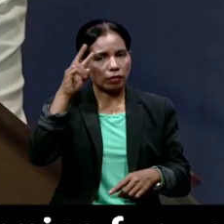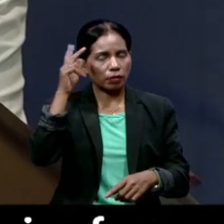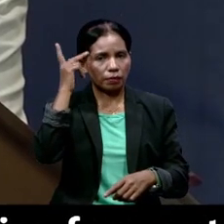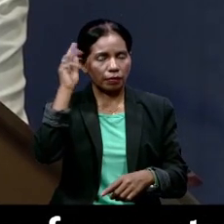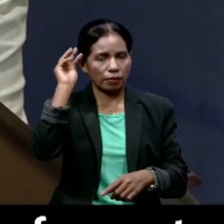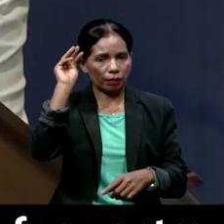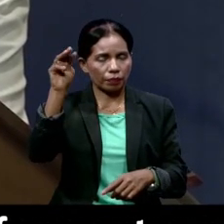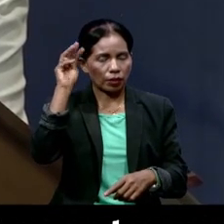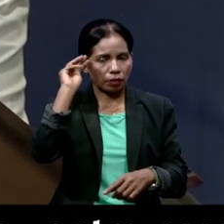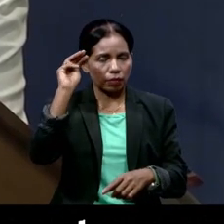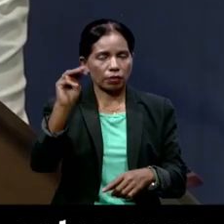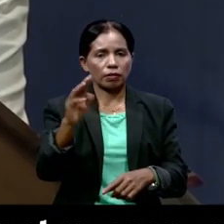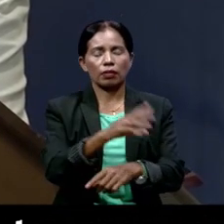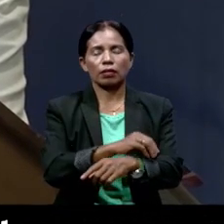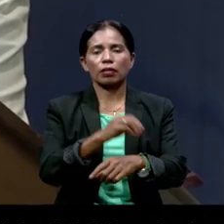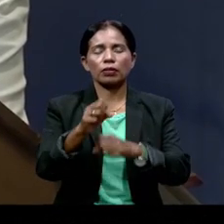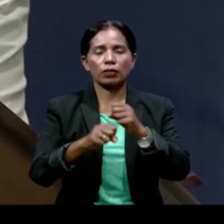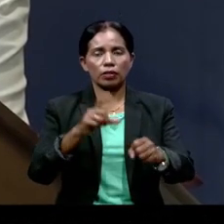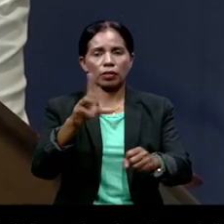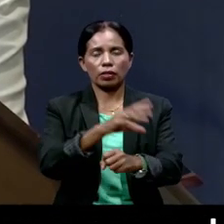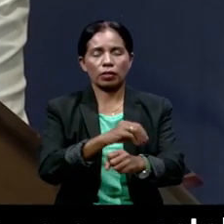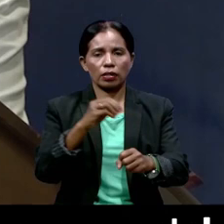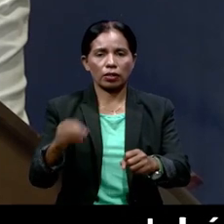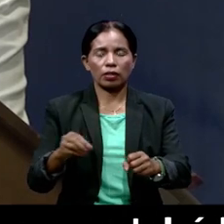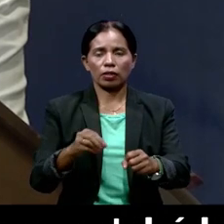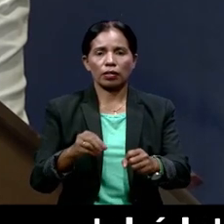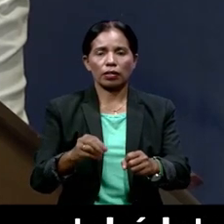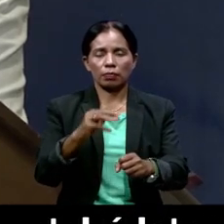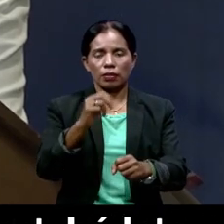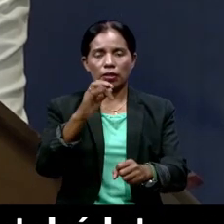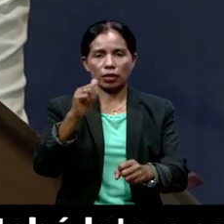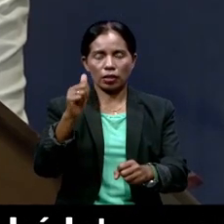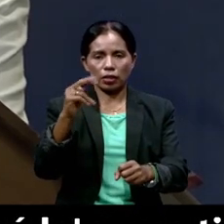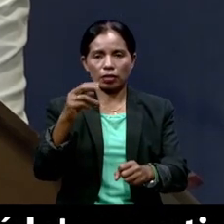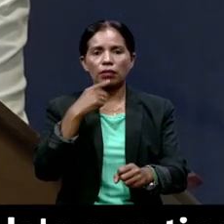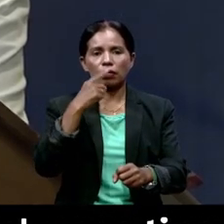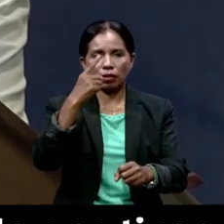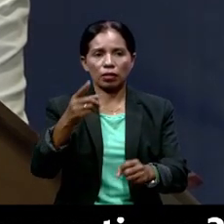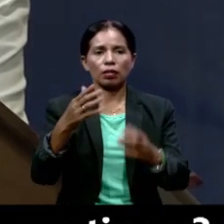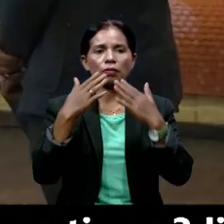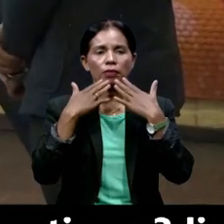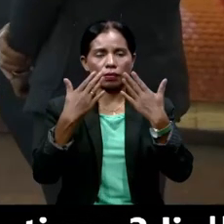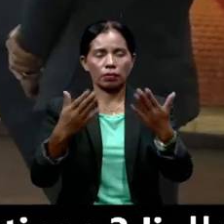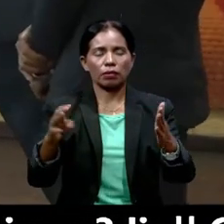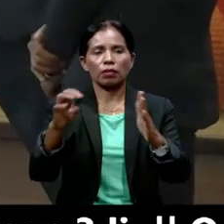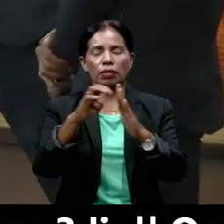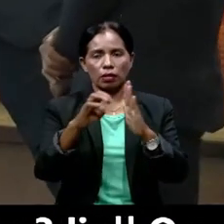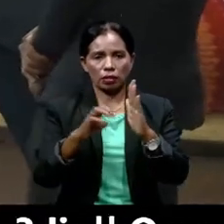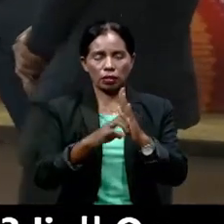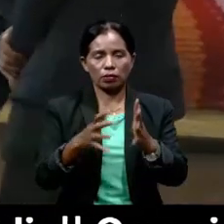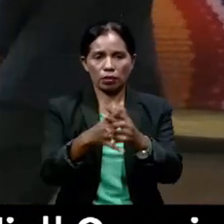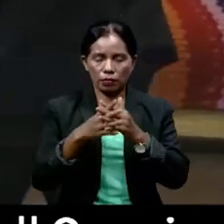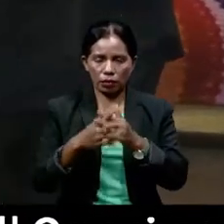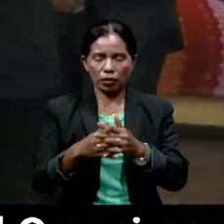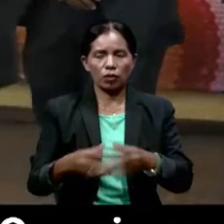Vice-primeiro-ministro, ministro-coordenador Assuntos Sociais no Habitação Comunitária, Mariano Asanami Sabino, agradece a Estados Unidos da América, também